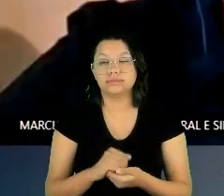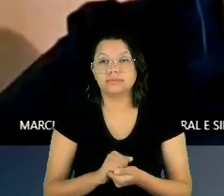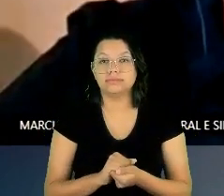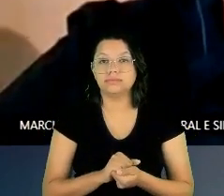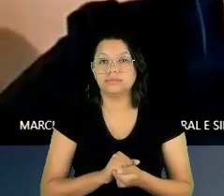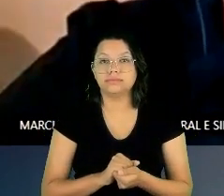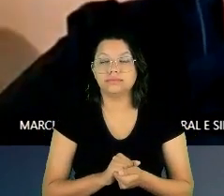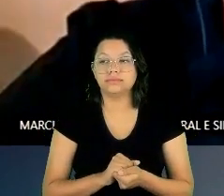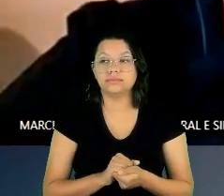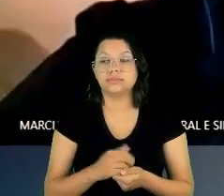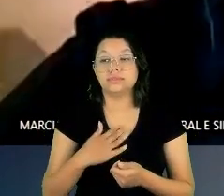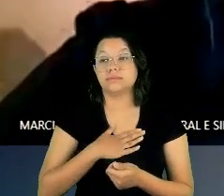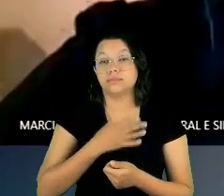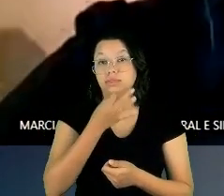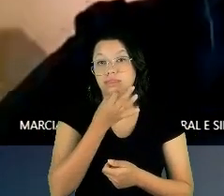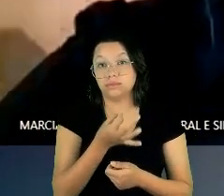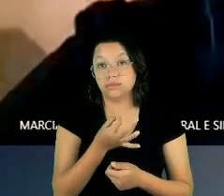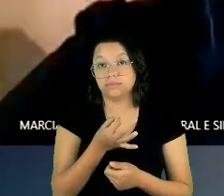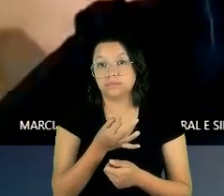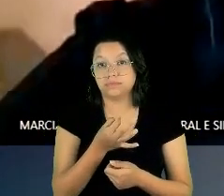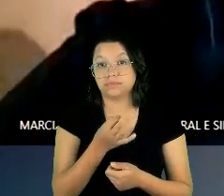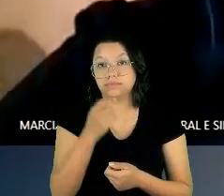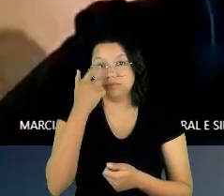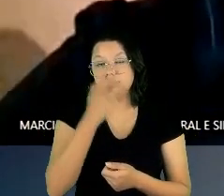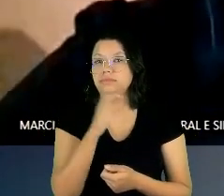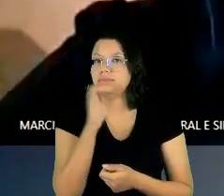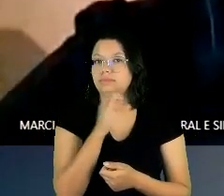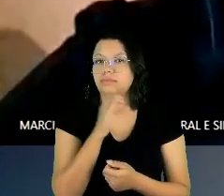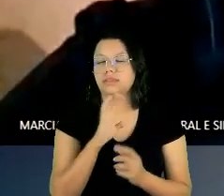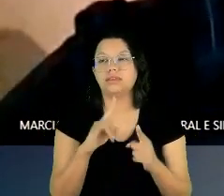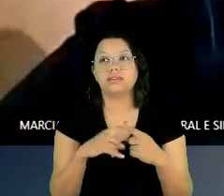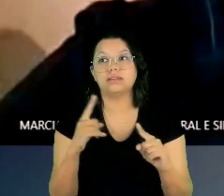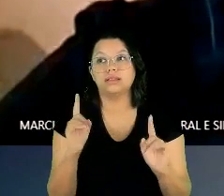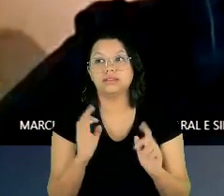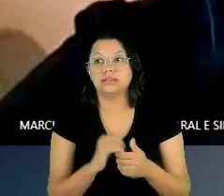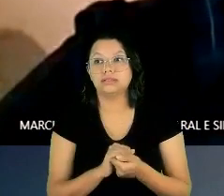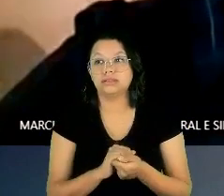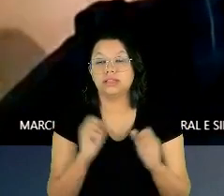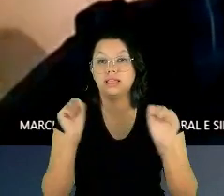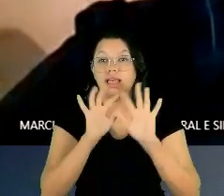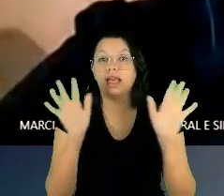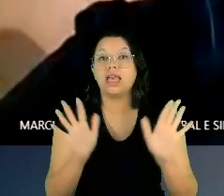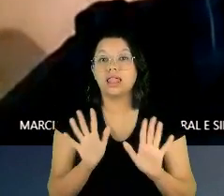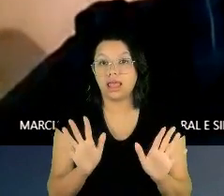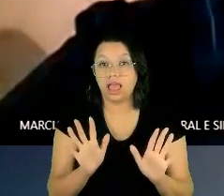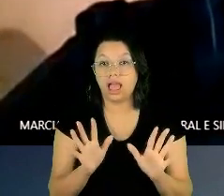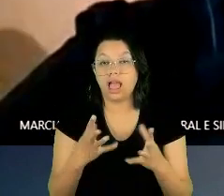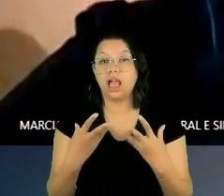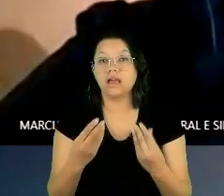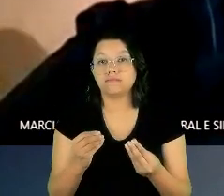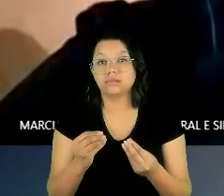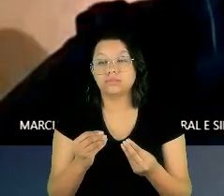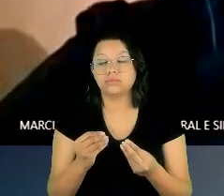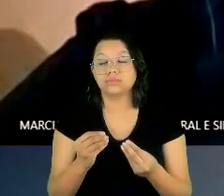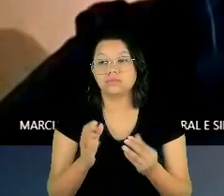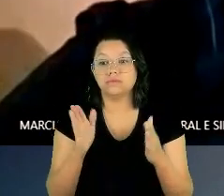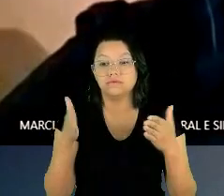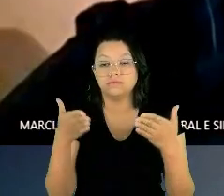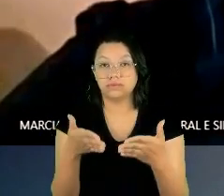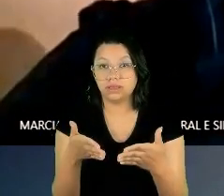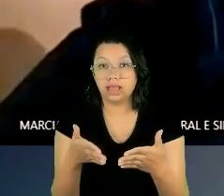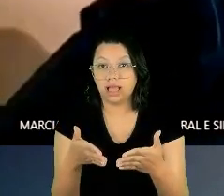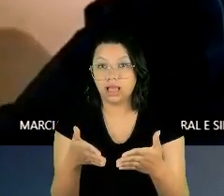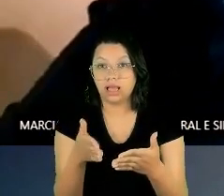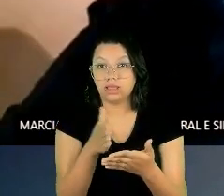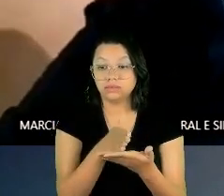foi estudado. Bom, as minhas considerações aqui, eu vou ser bem breve, mas claro que elas vão mais para